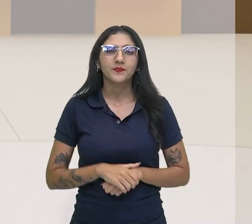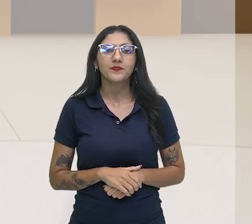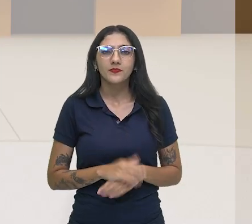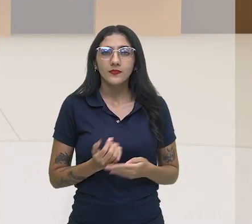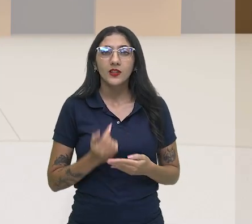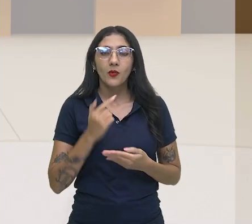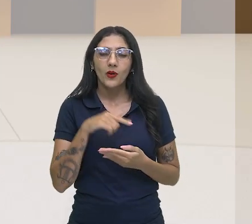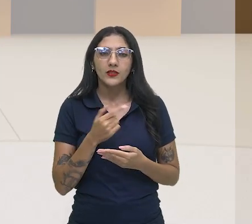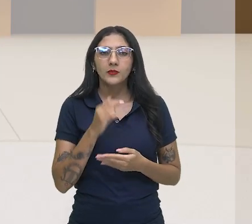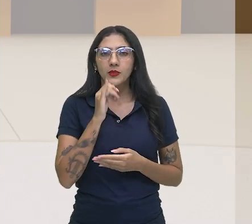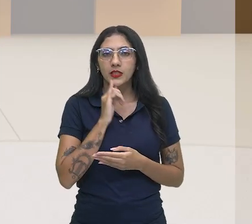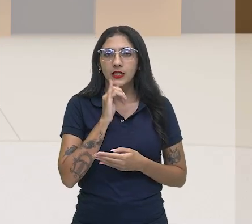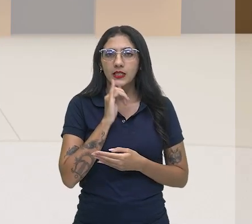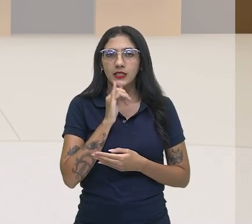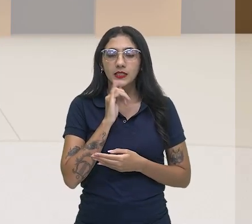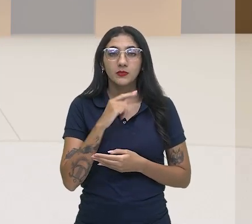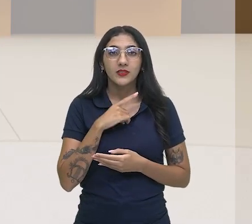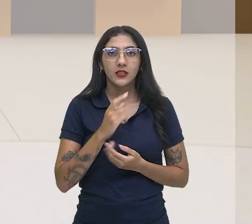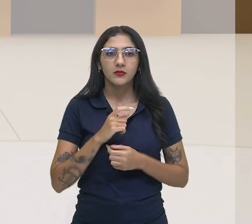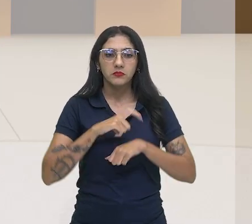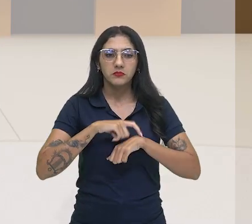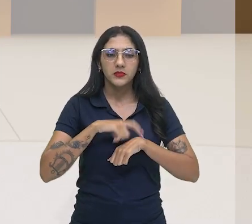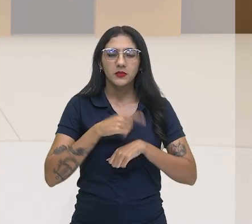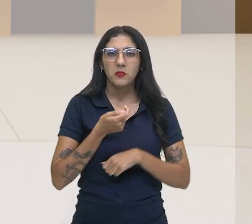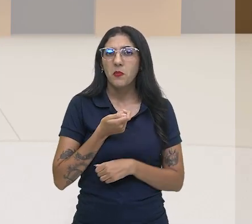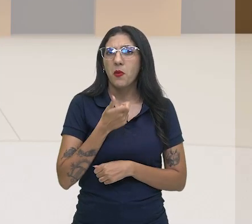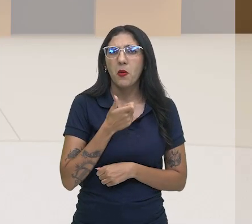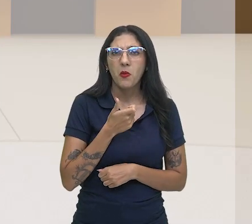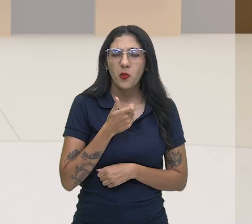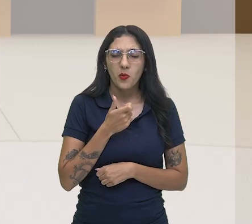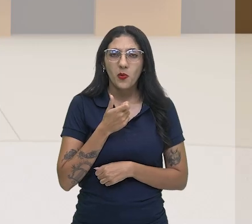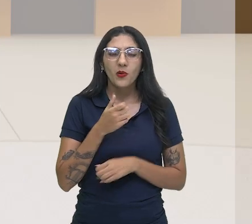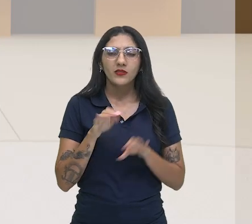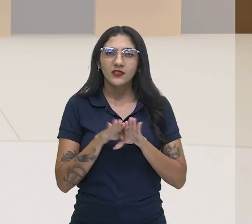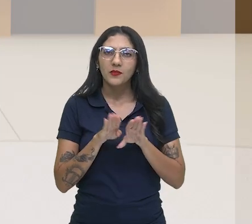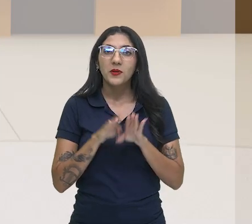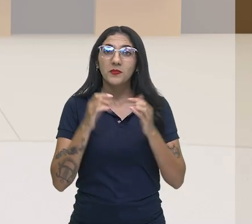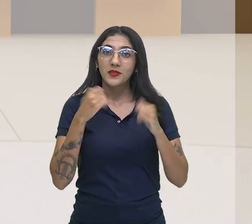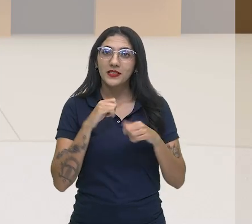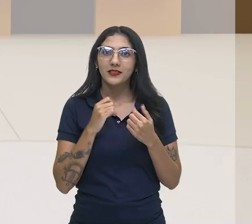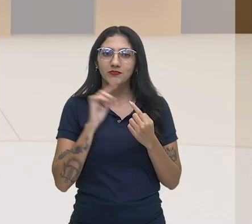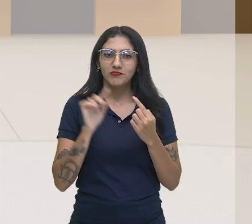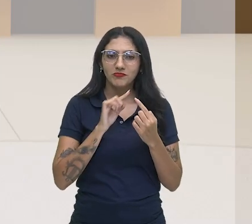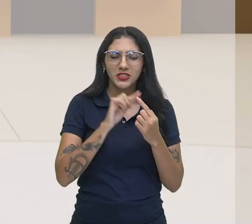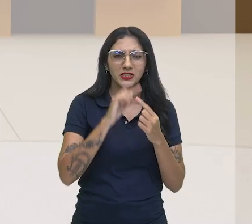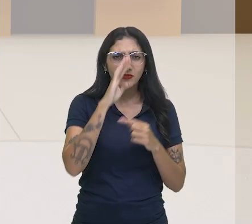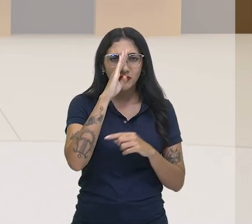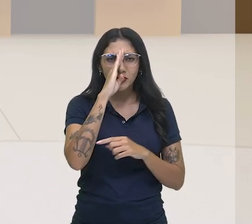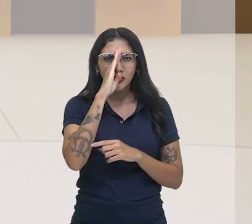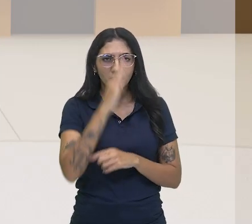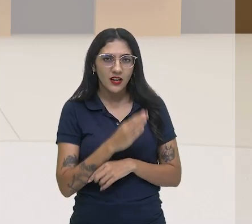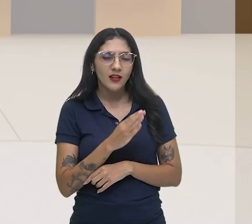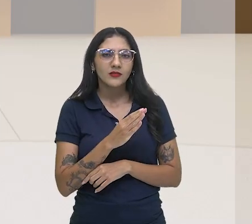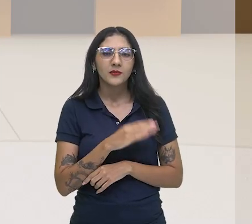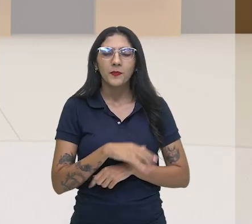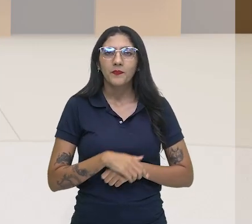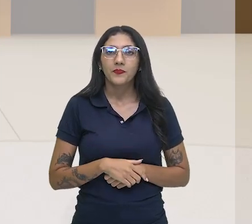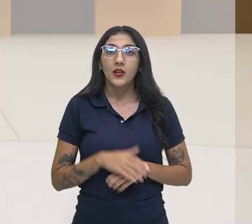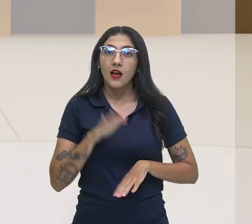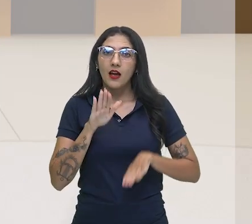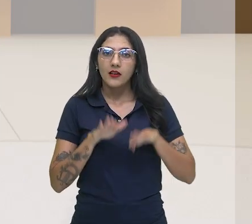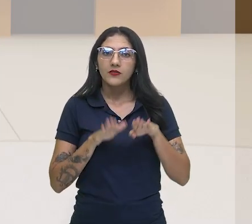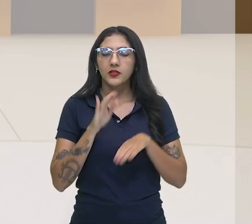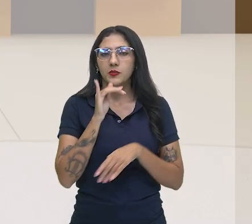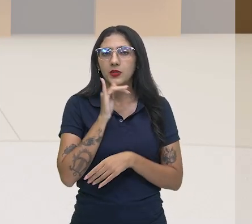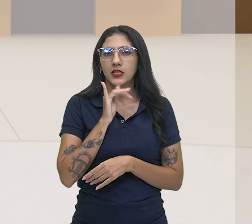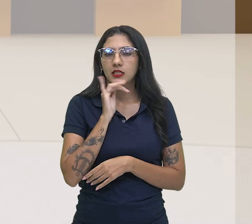ela é muito boa quando você tem pouco tempo, Perfeito. quando você precisa ser objetivo e claro. De repente, a professora de